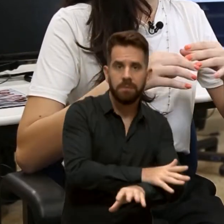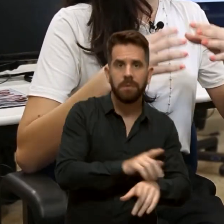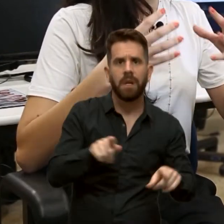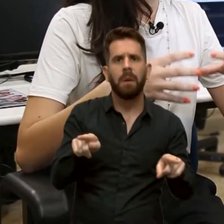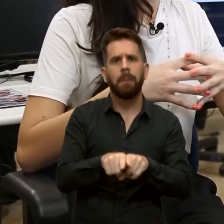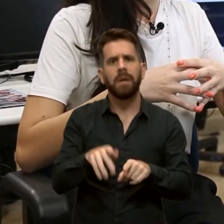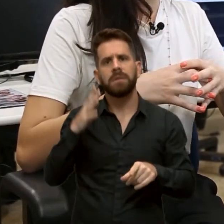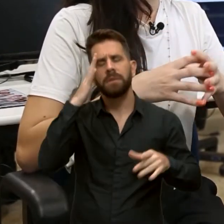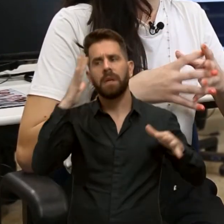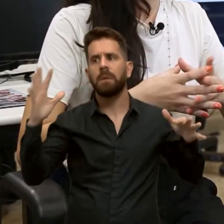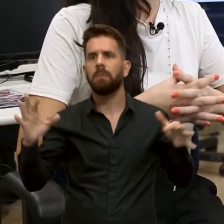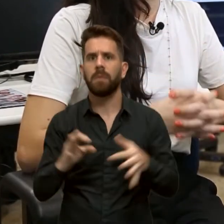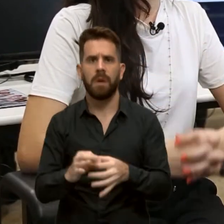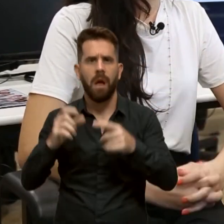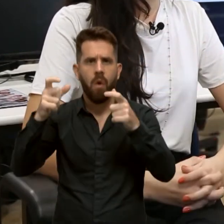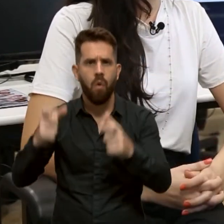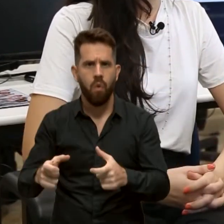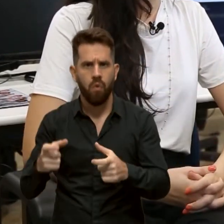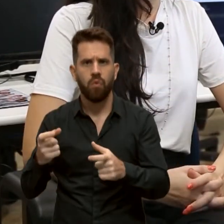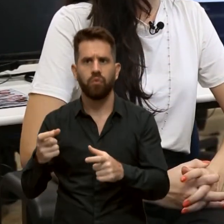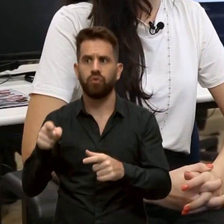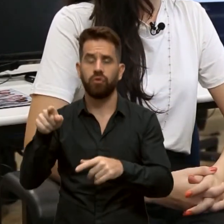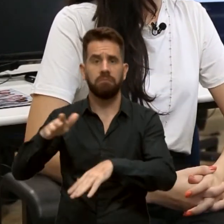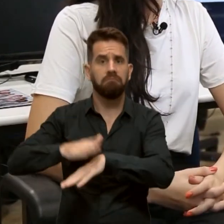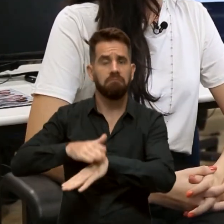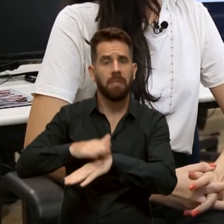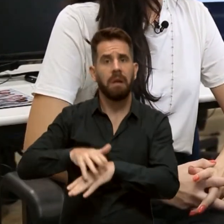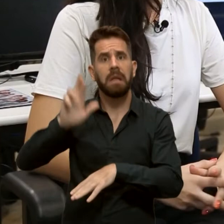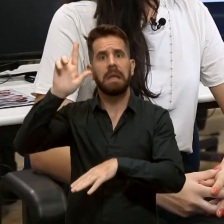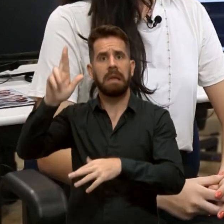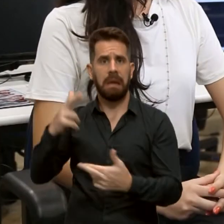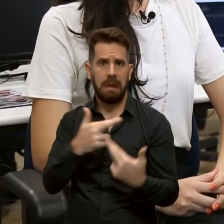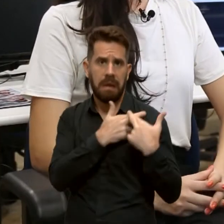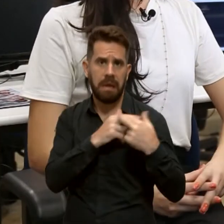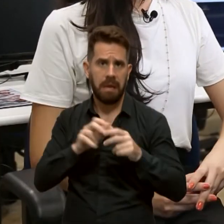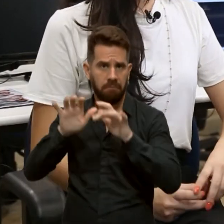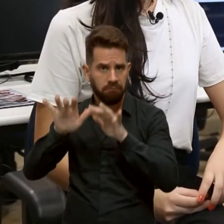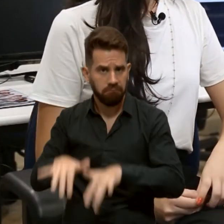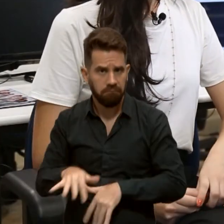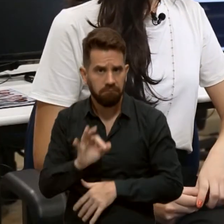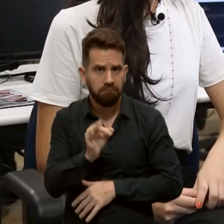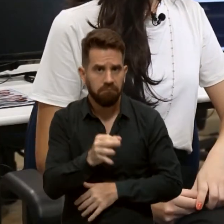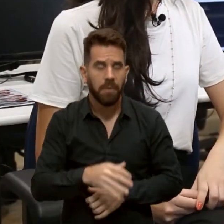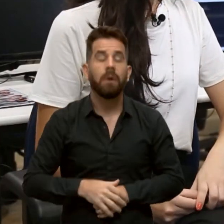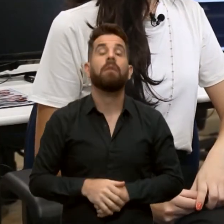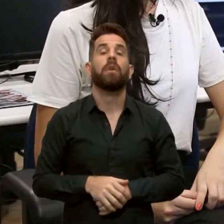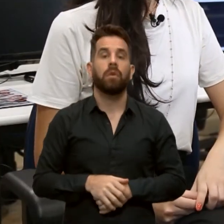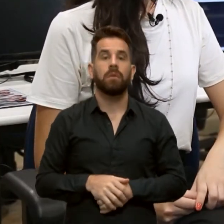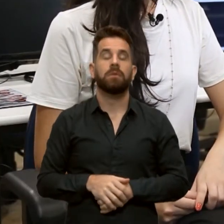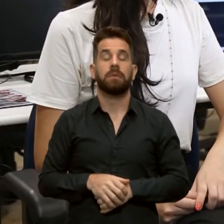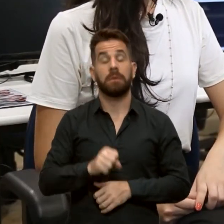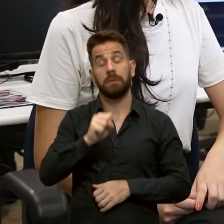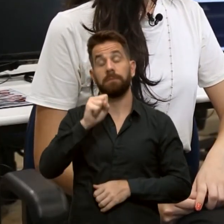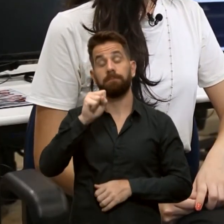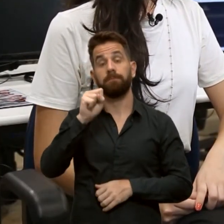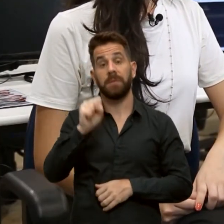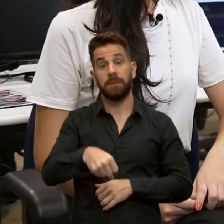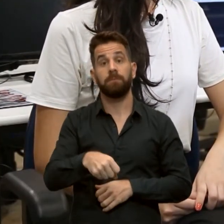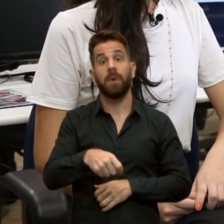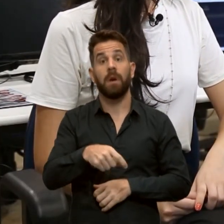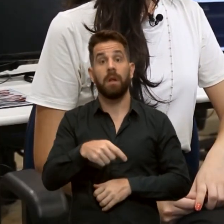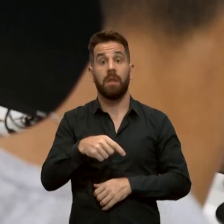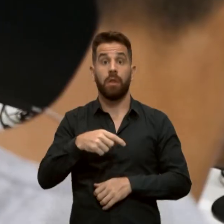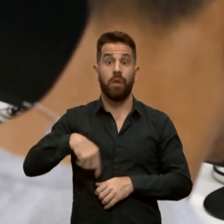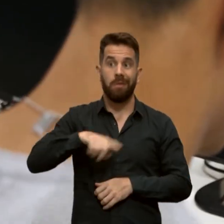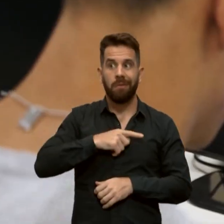vinham. Conta mais pra gente o que o sistema conseguiu fazer. Bom, uma das características que a gente tentou traçar era saber de onde